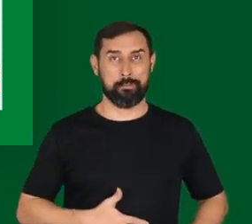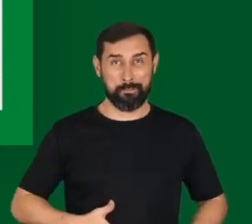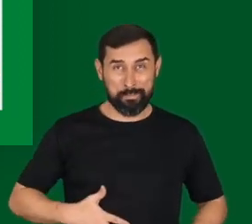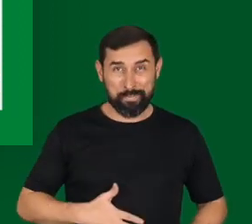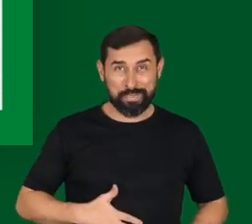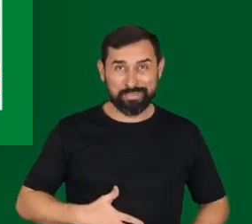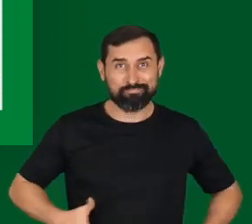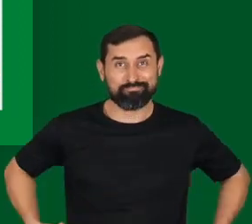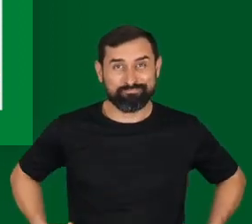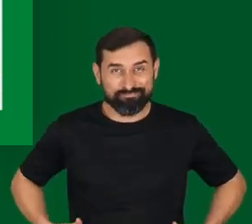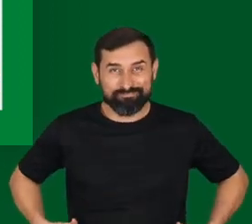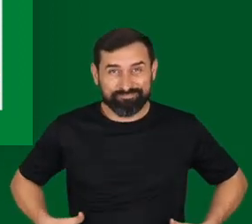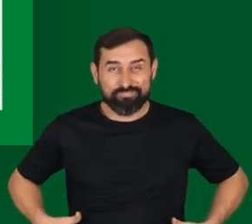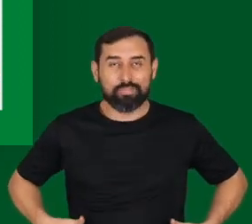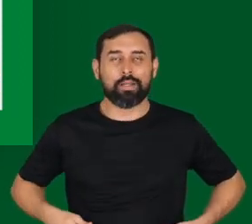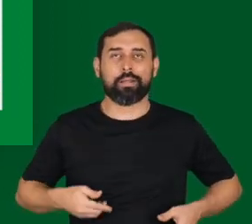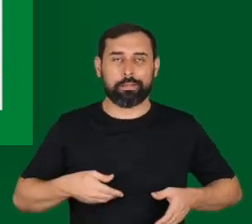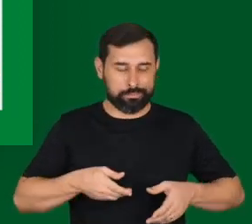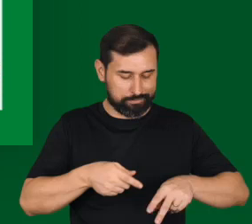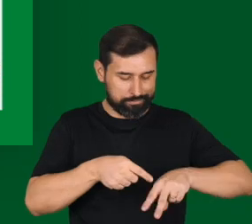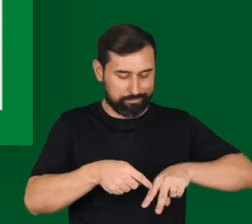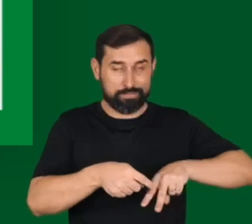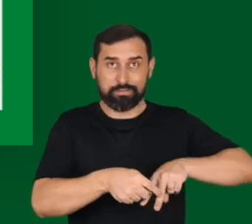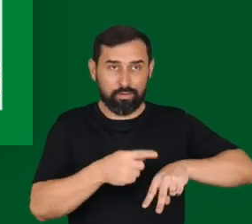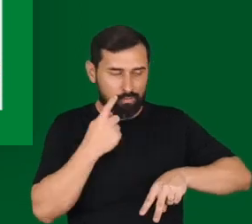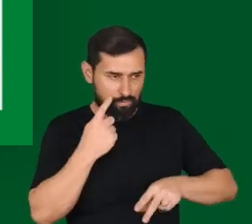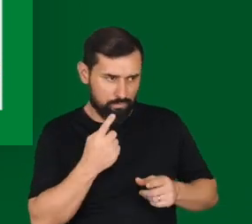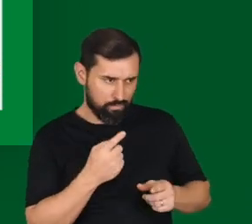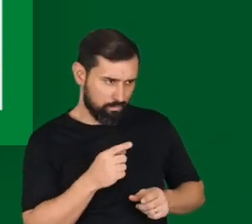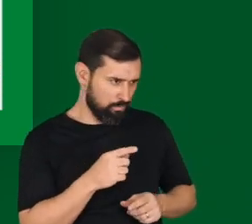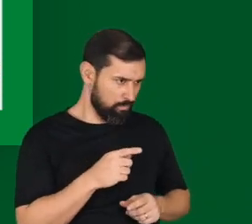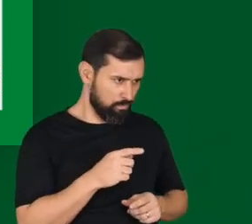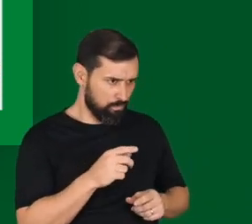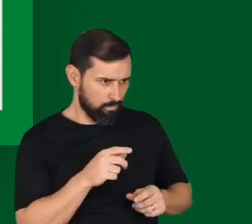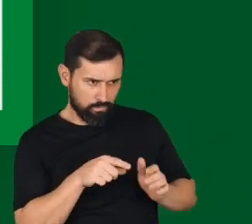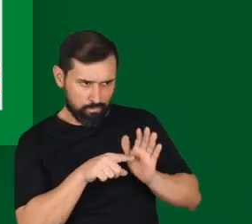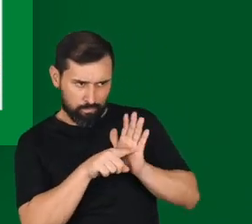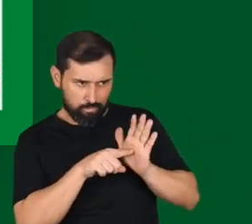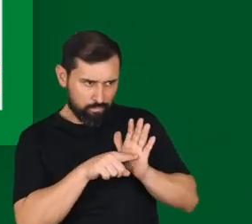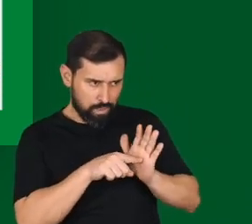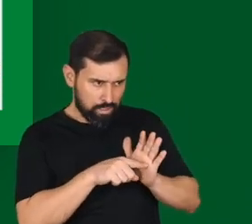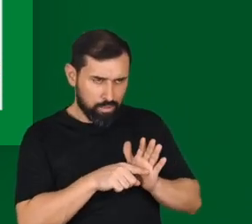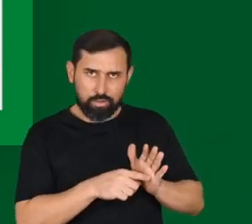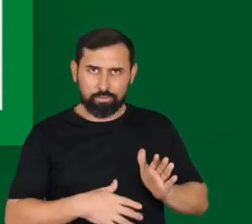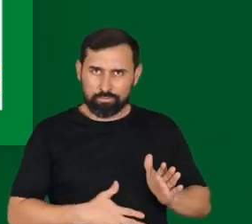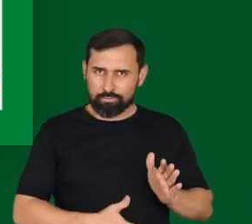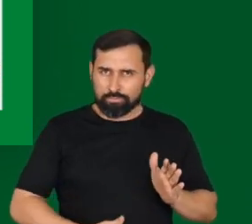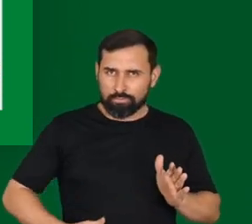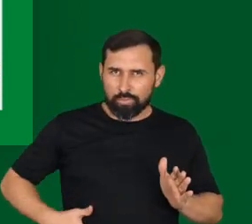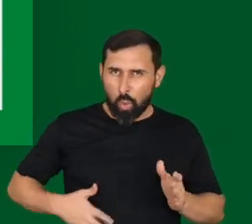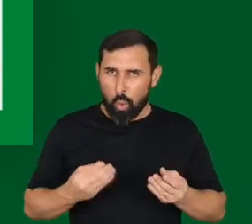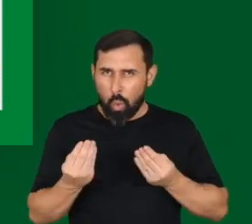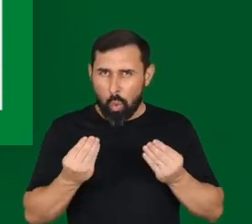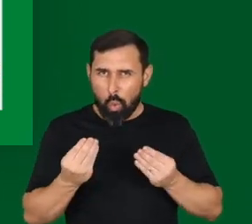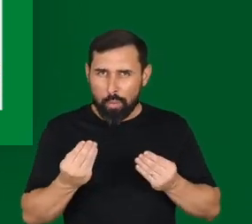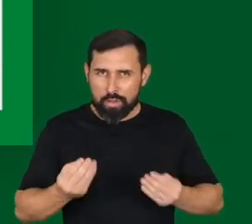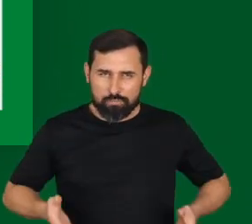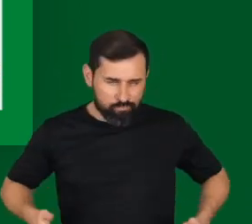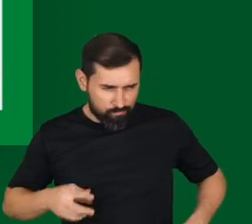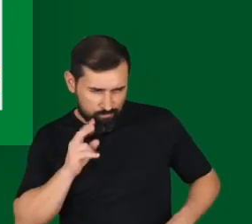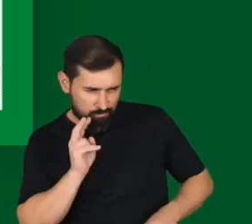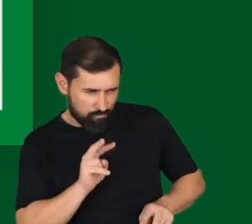pança, pelve e perna, né? Então, observa ali a região abdominal,